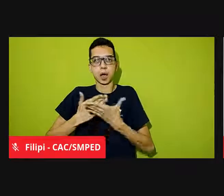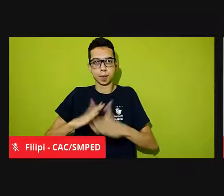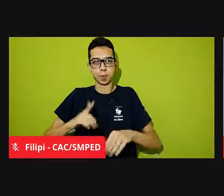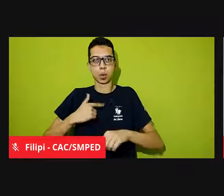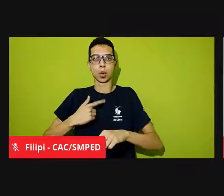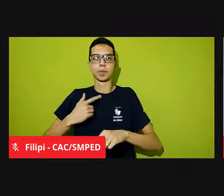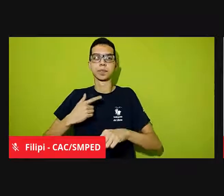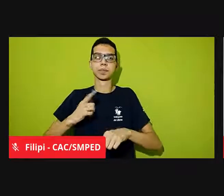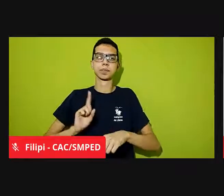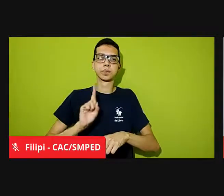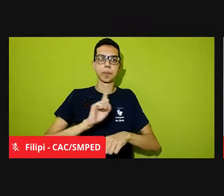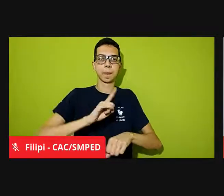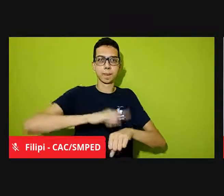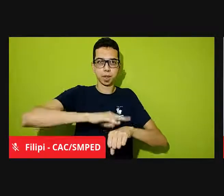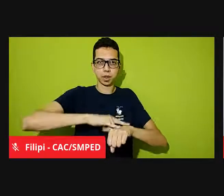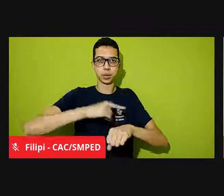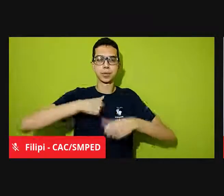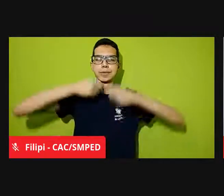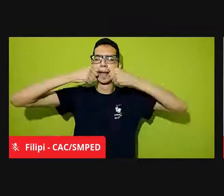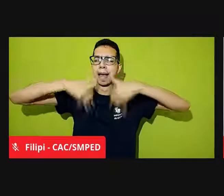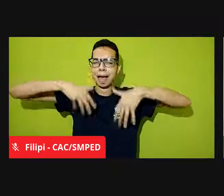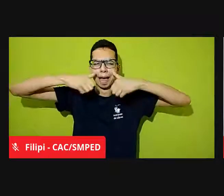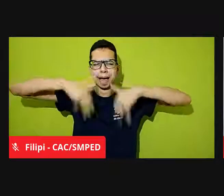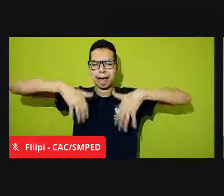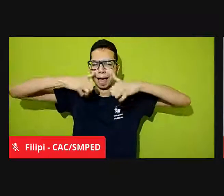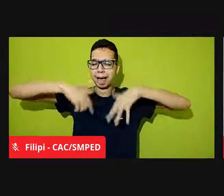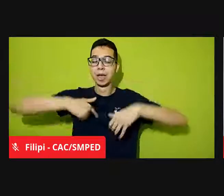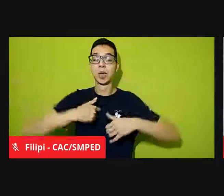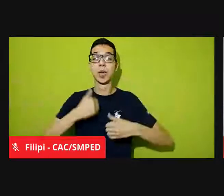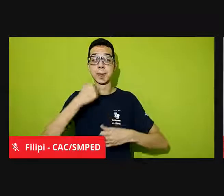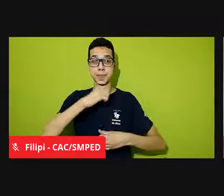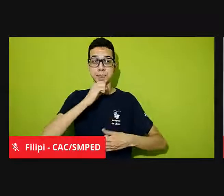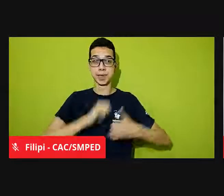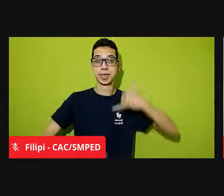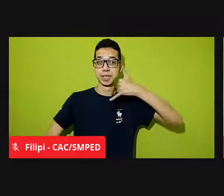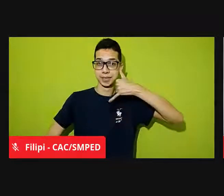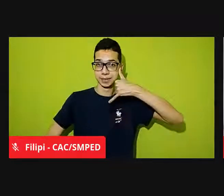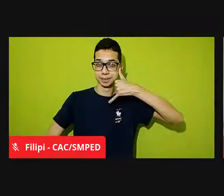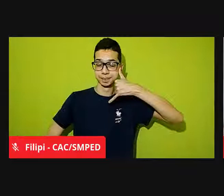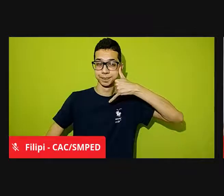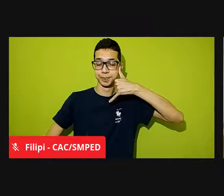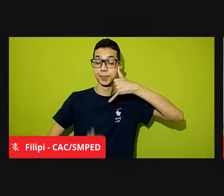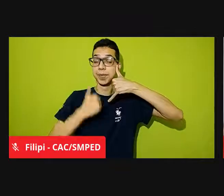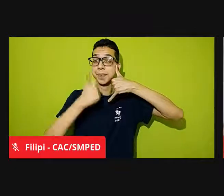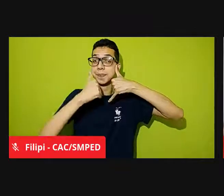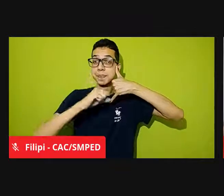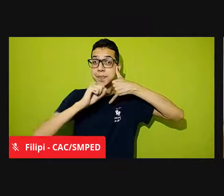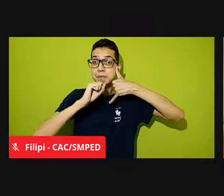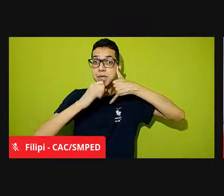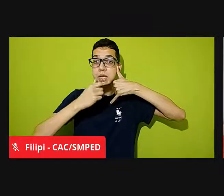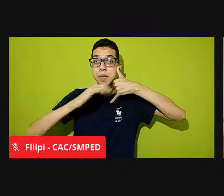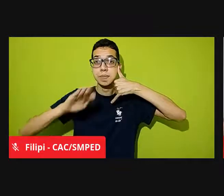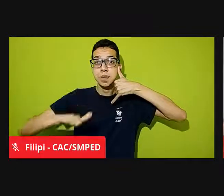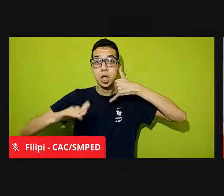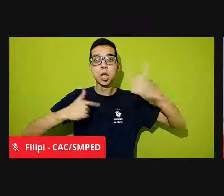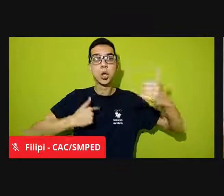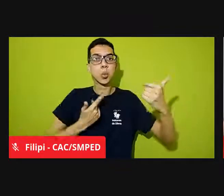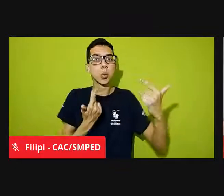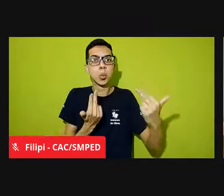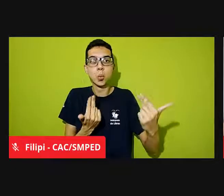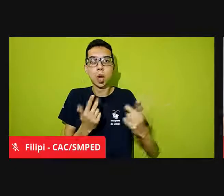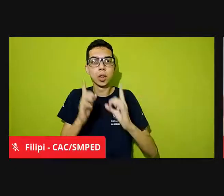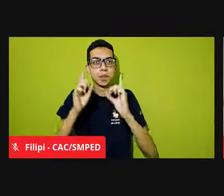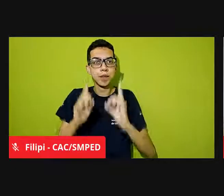mãe. Celular era pré-pago, mas eu liguei. Eu liguei para minha mãe e falei: mãe, encontrei um moleque igual, mesma deficiência que